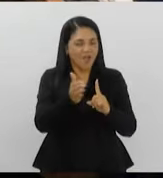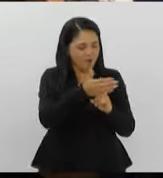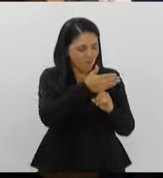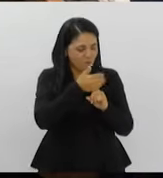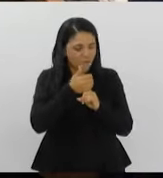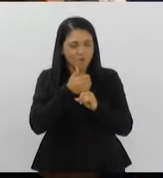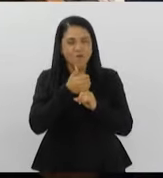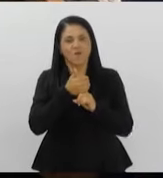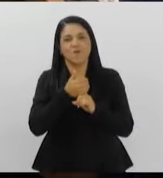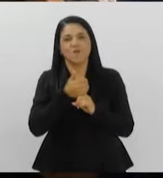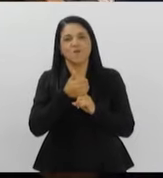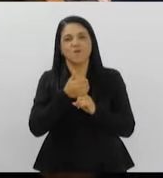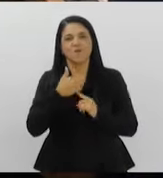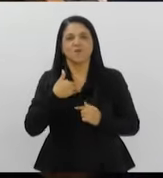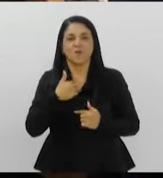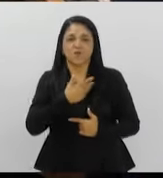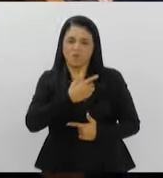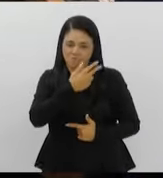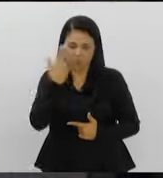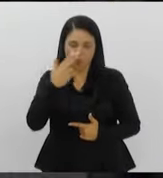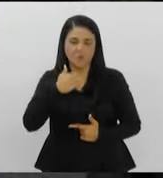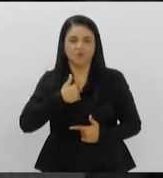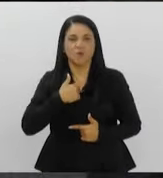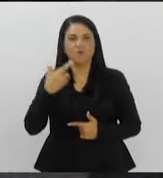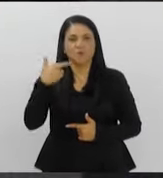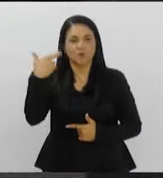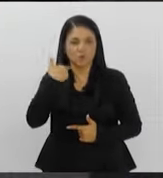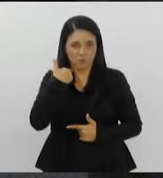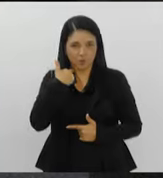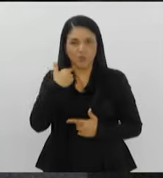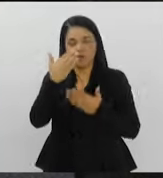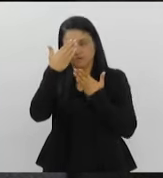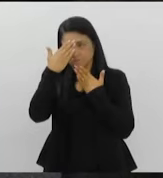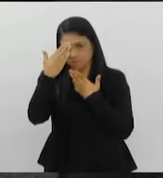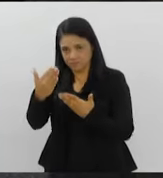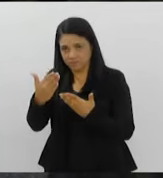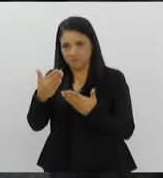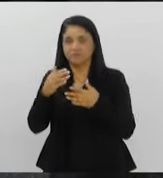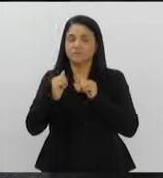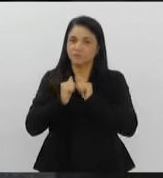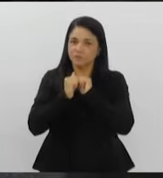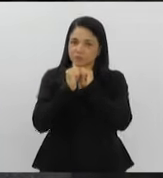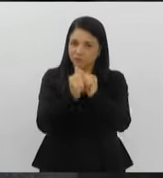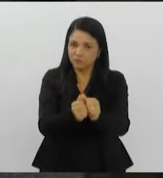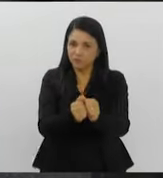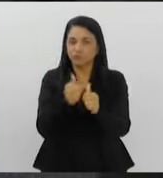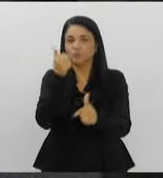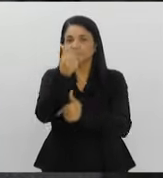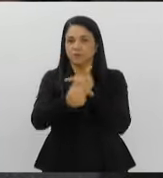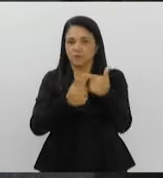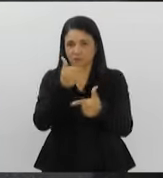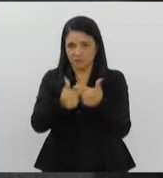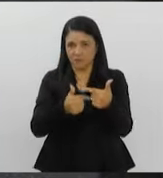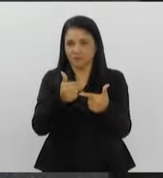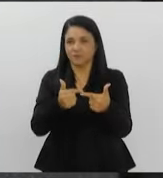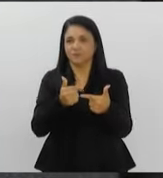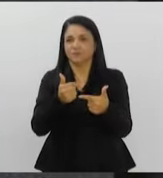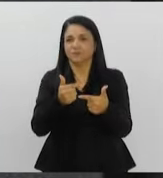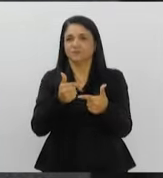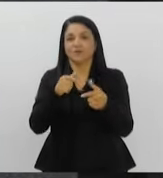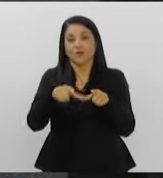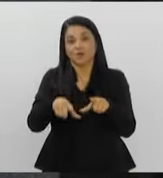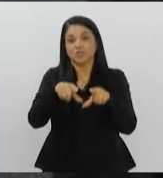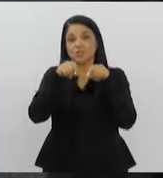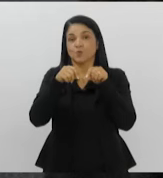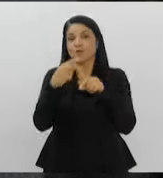acolhedoras com o meu nome para procuradora. Agradeço muito, estaremos juntas trabalhando e agora vamos escolher